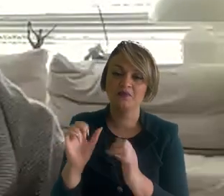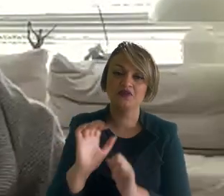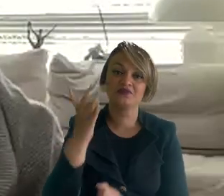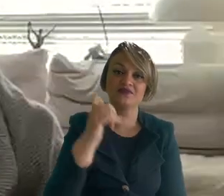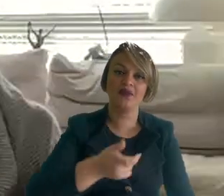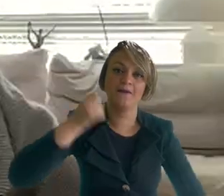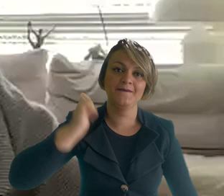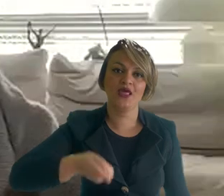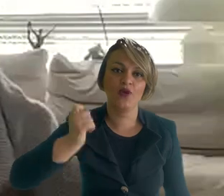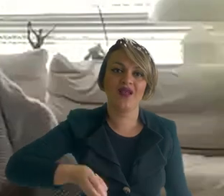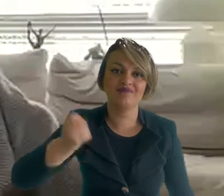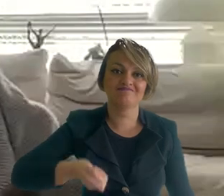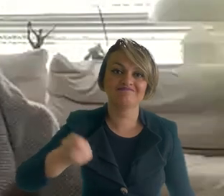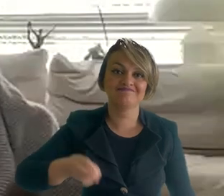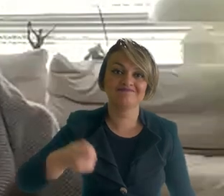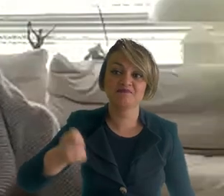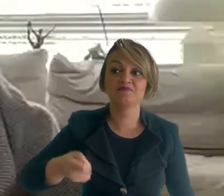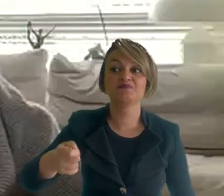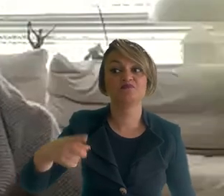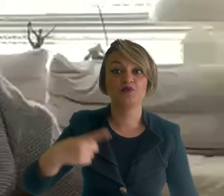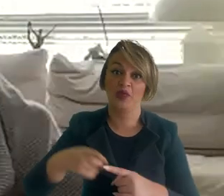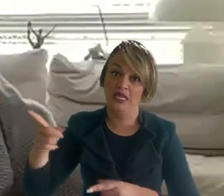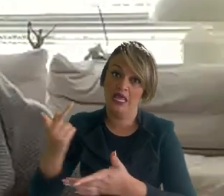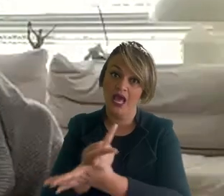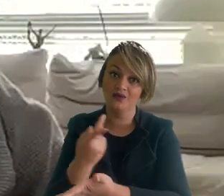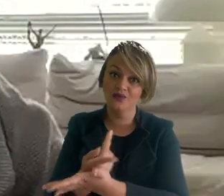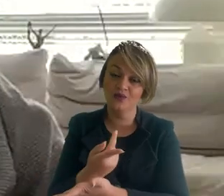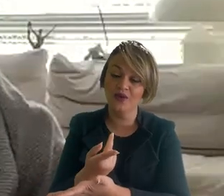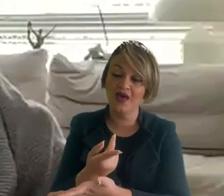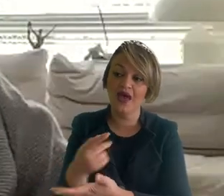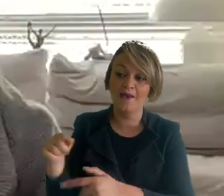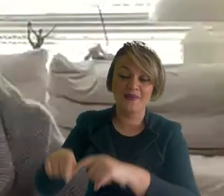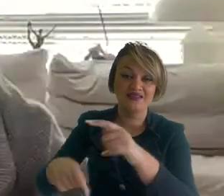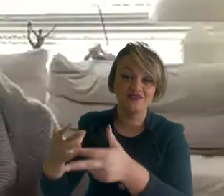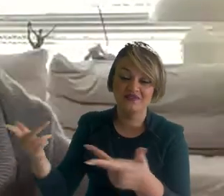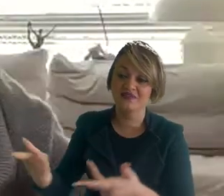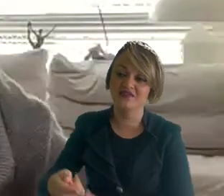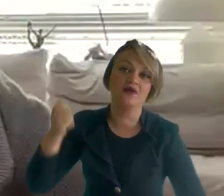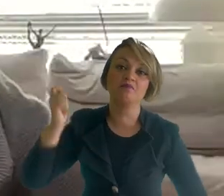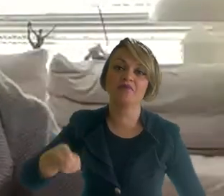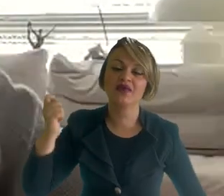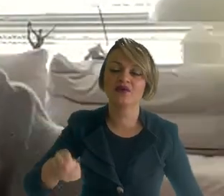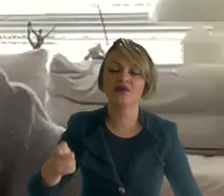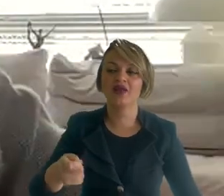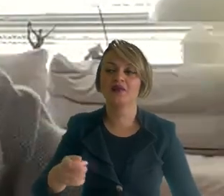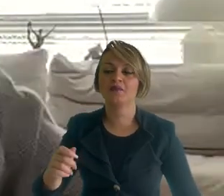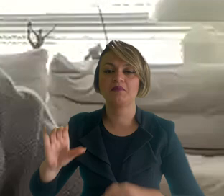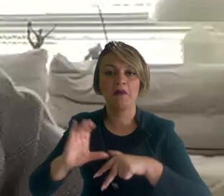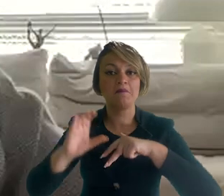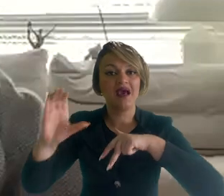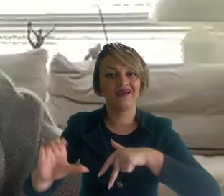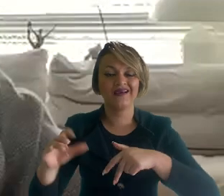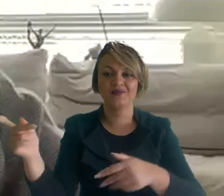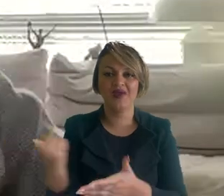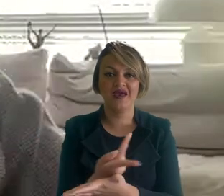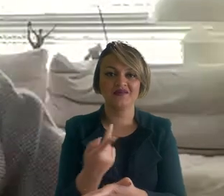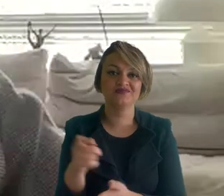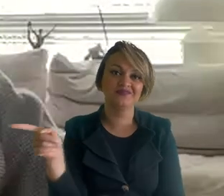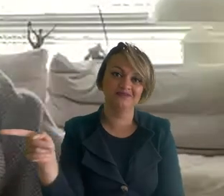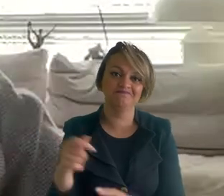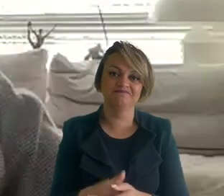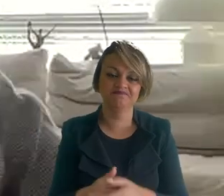um ponto para alimentação que demanda uma palestra própria nós diríamos que a responsabilidade